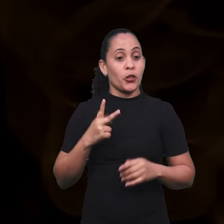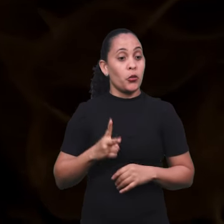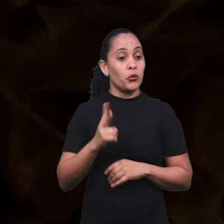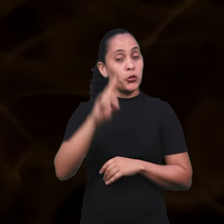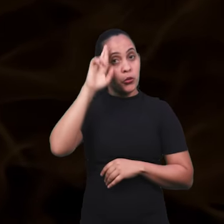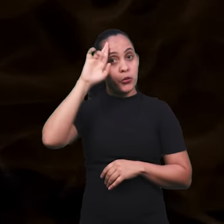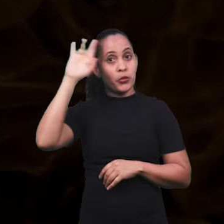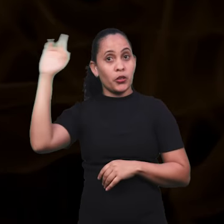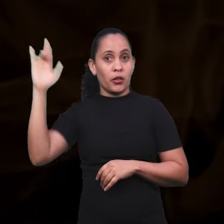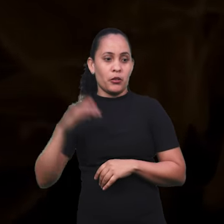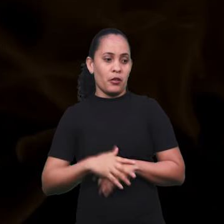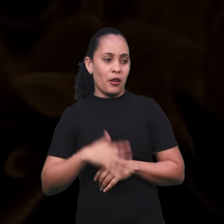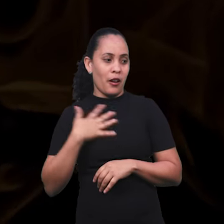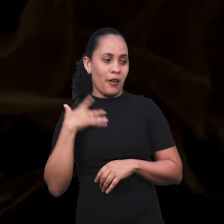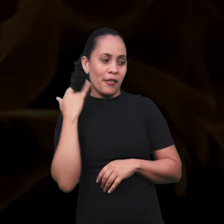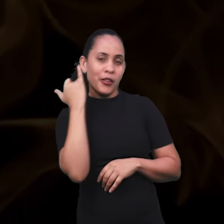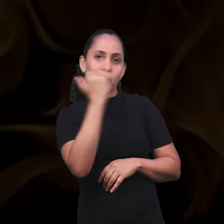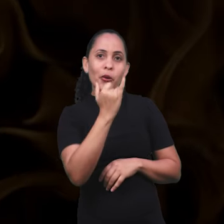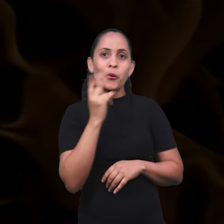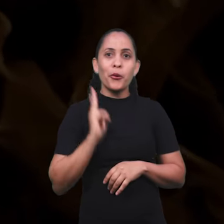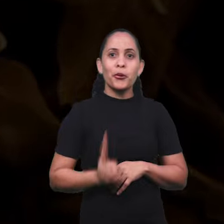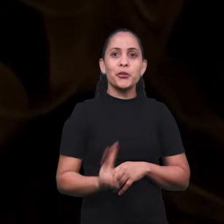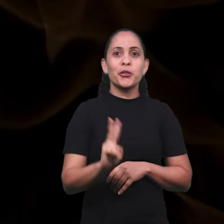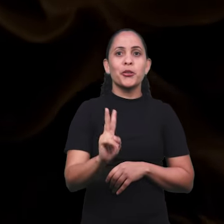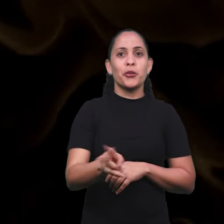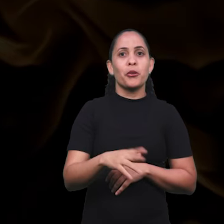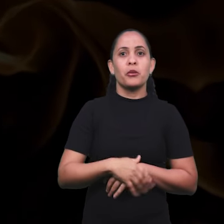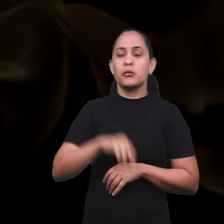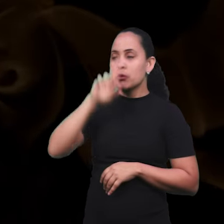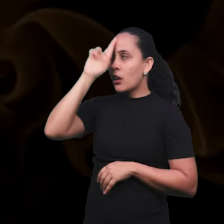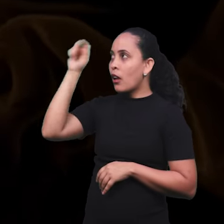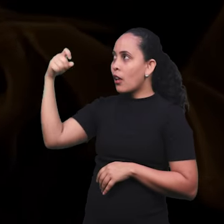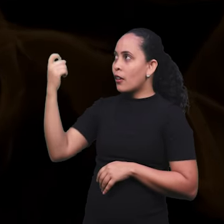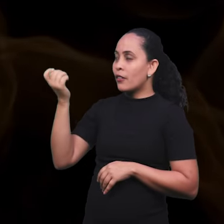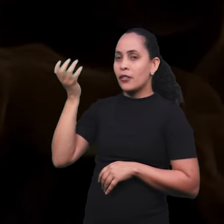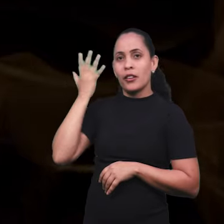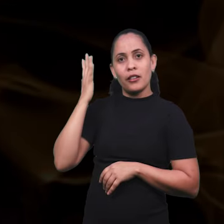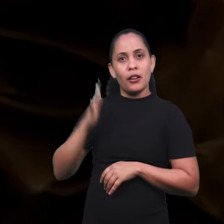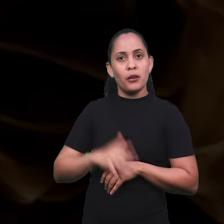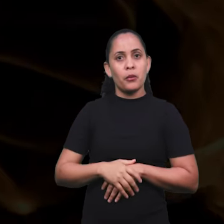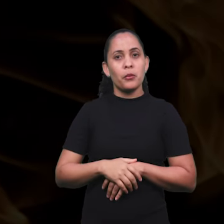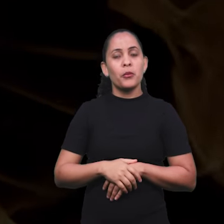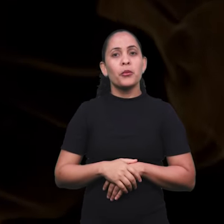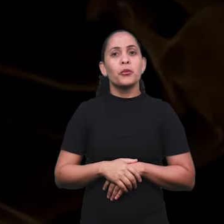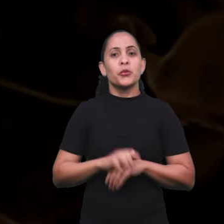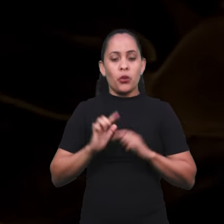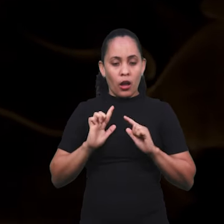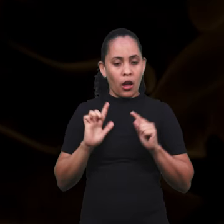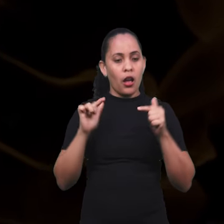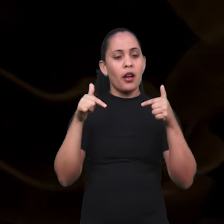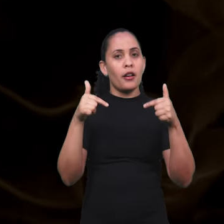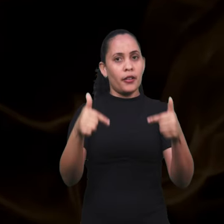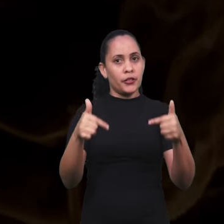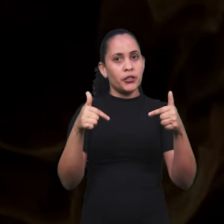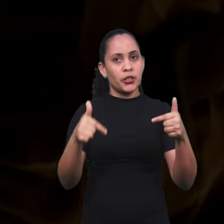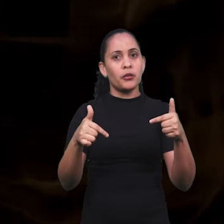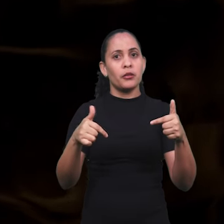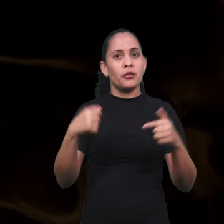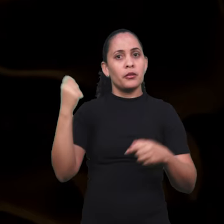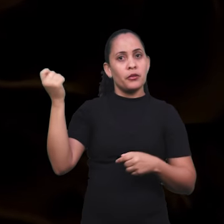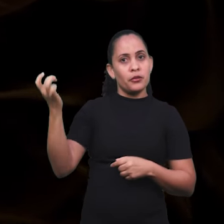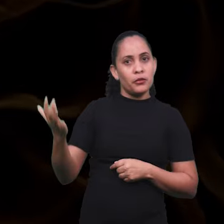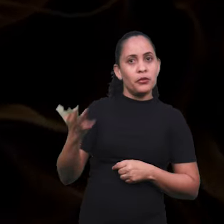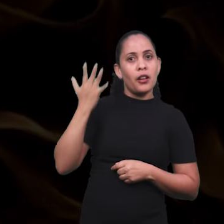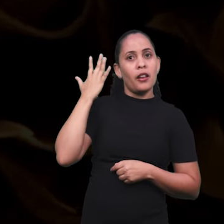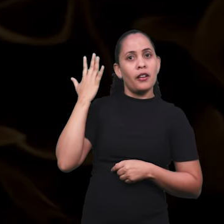continua o Senhor, não foi só ali, e continuou o Senhor a aparecer em Siló, porquanto o Senhor se manifestava a Samuel